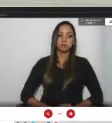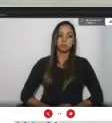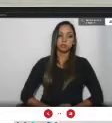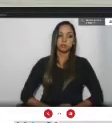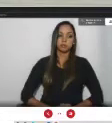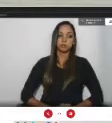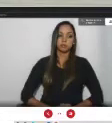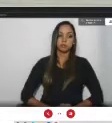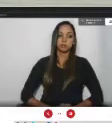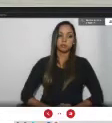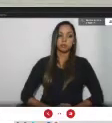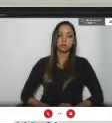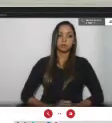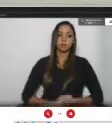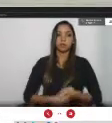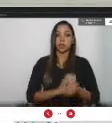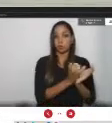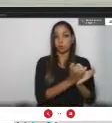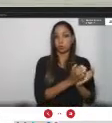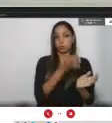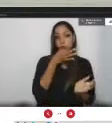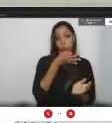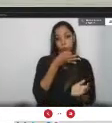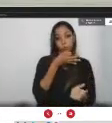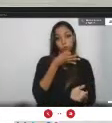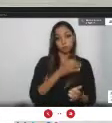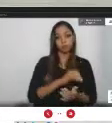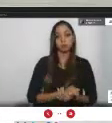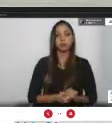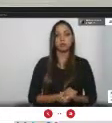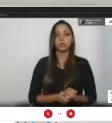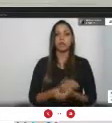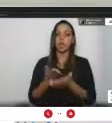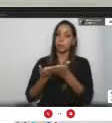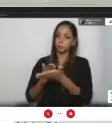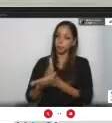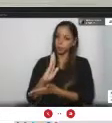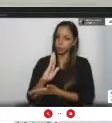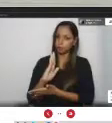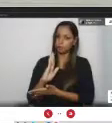A comissão opina pela aprovação